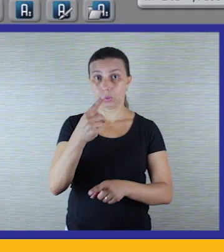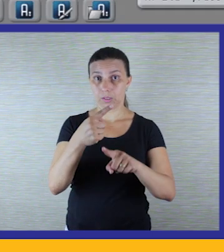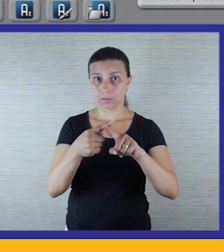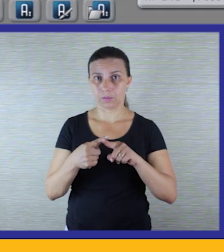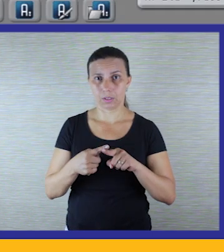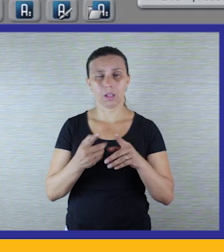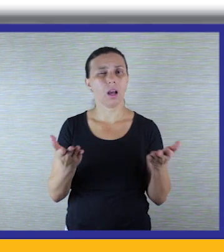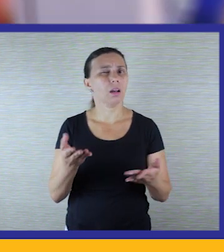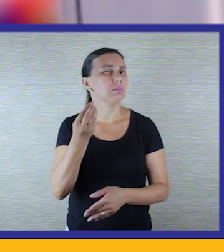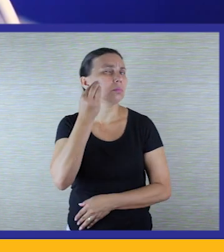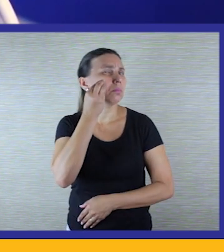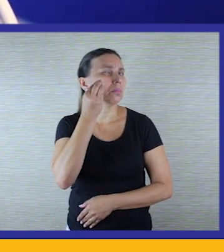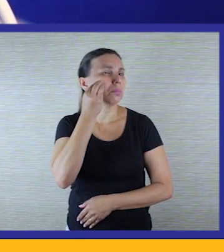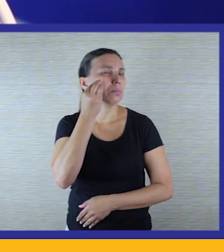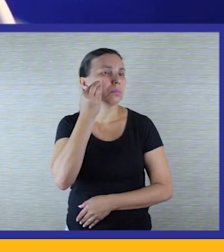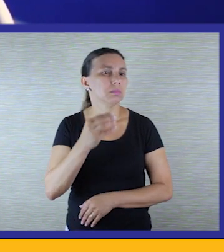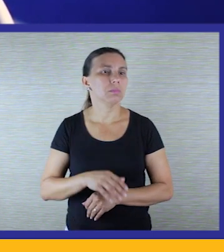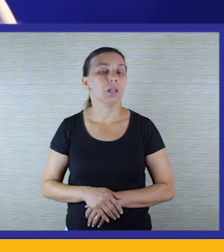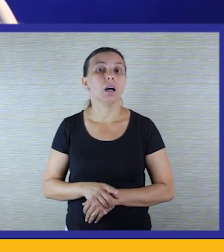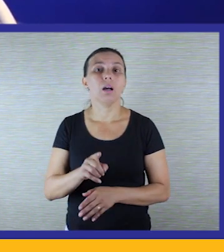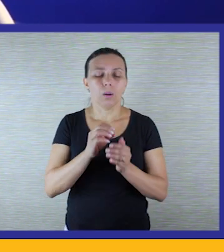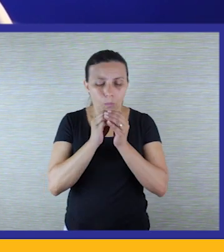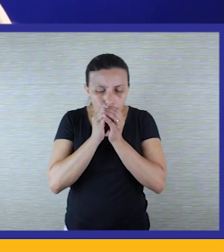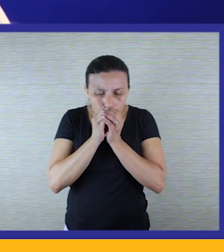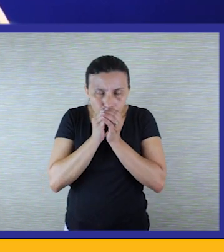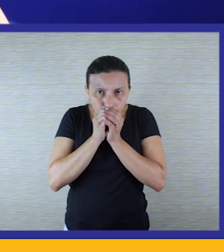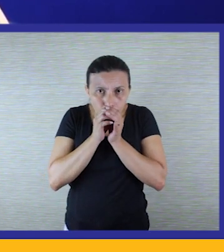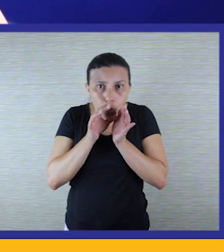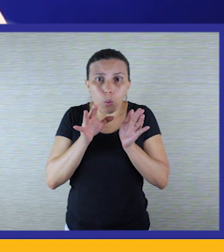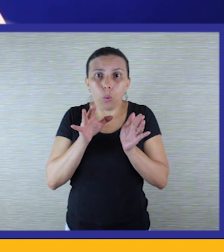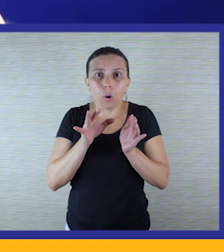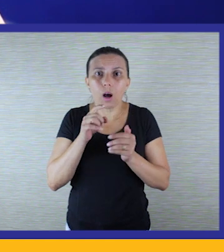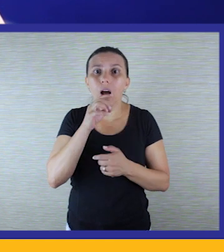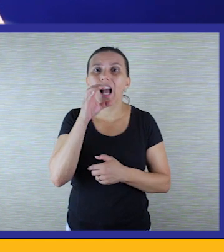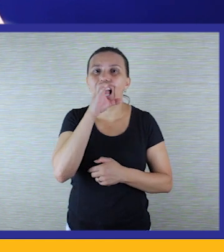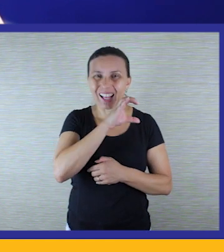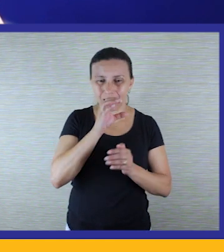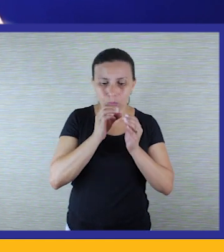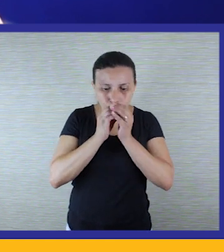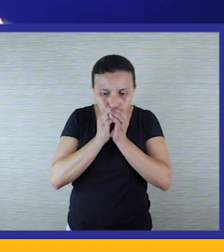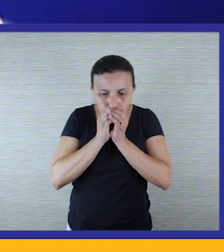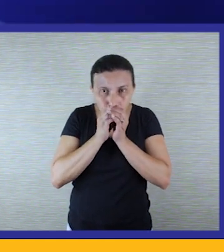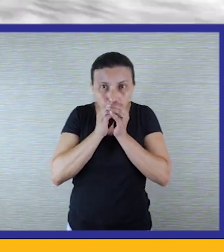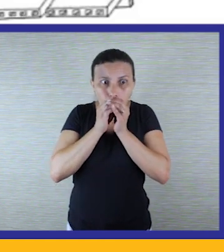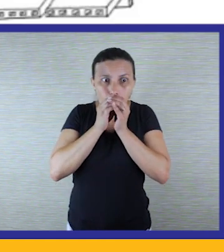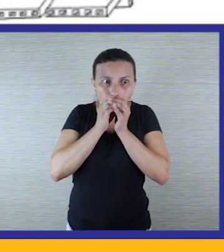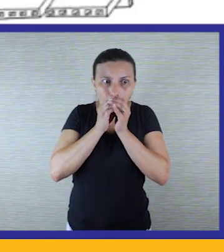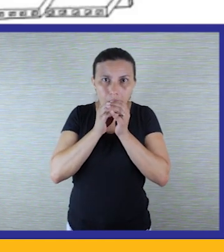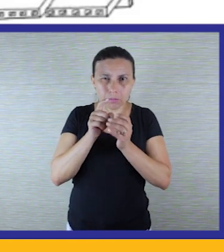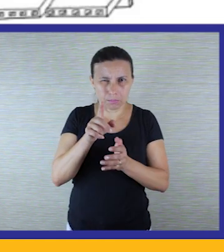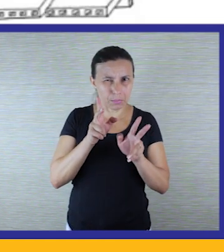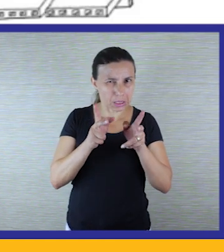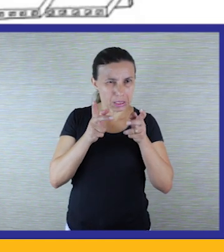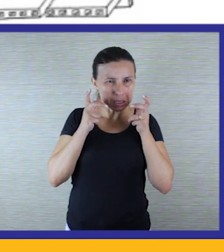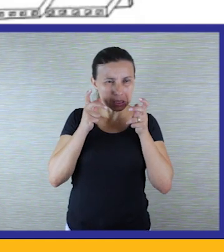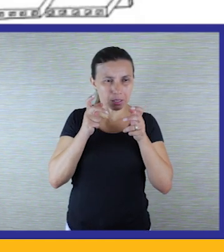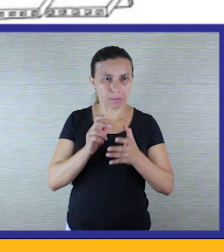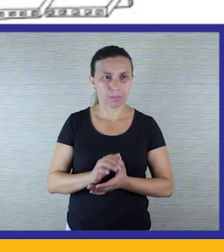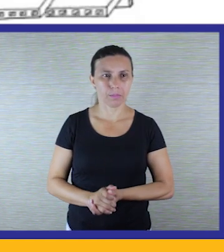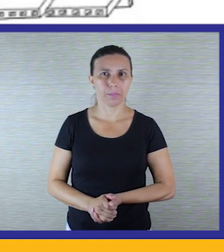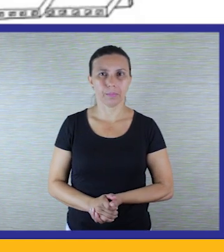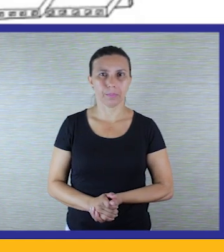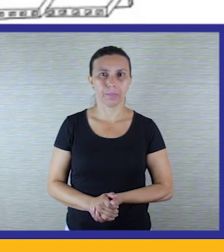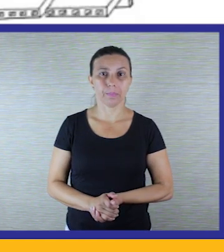teste. Assopre ar quente da expiração sobre o sensor. Note como os valores de